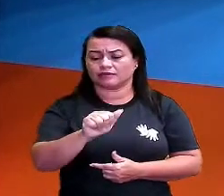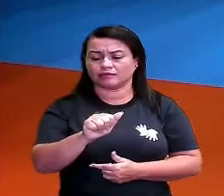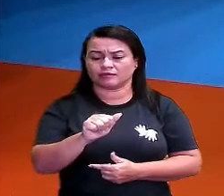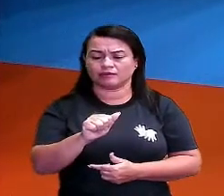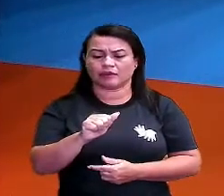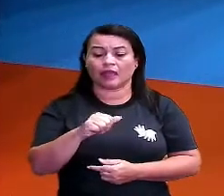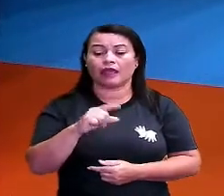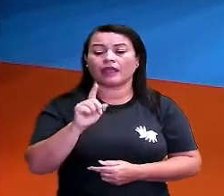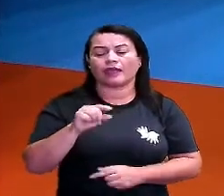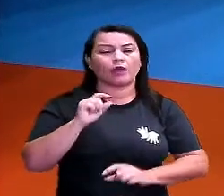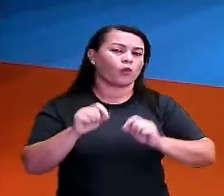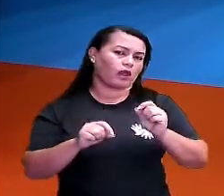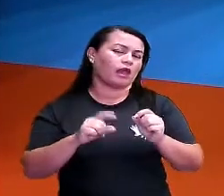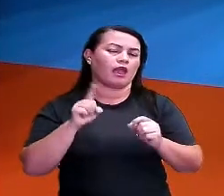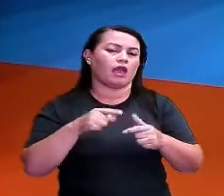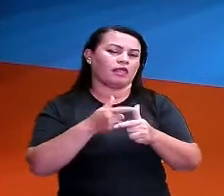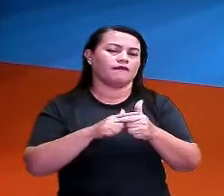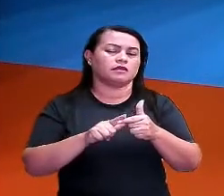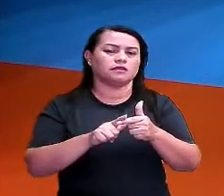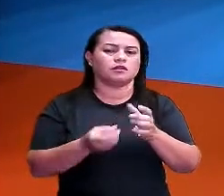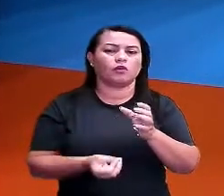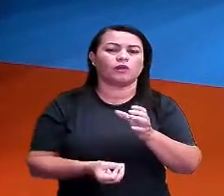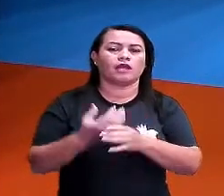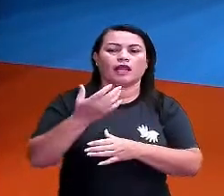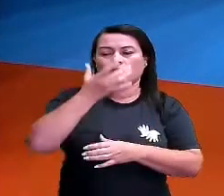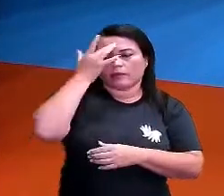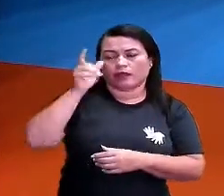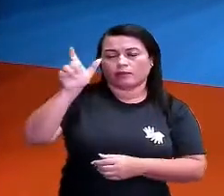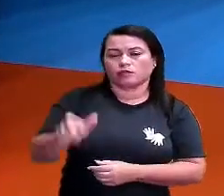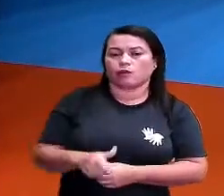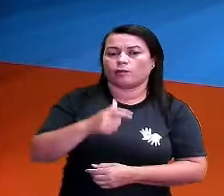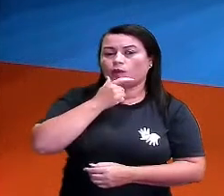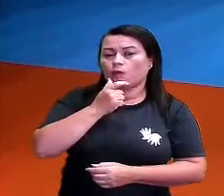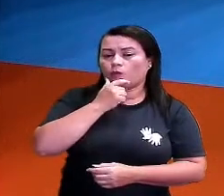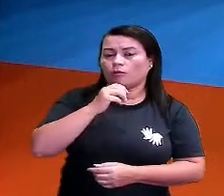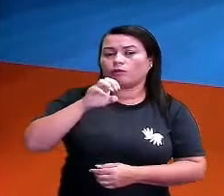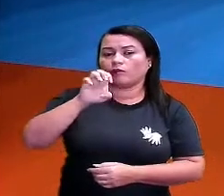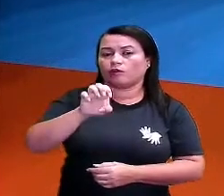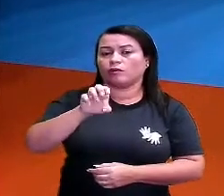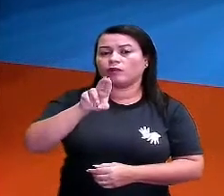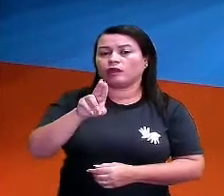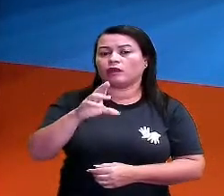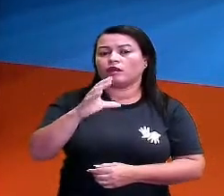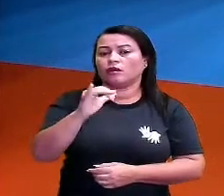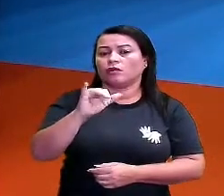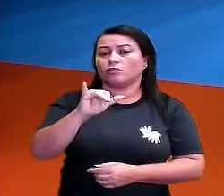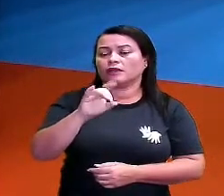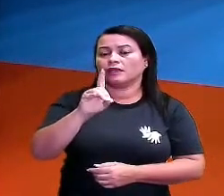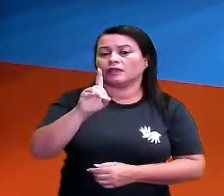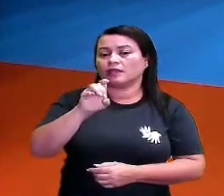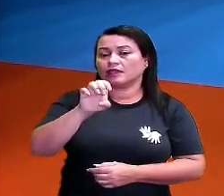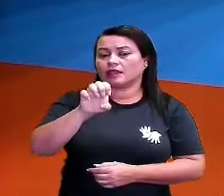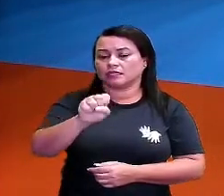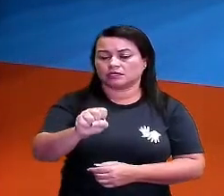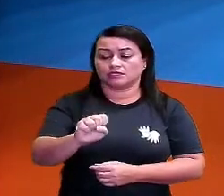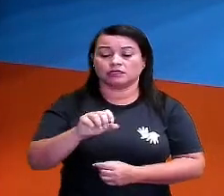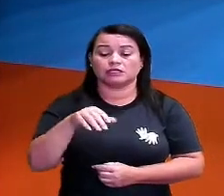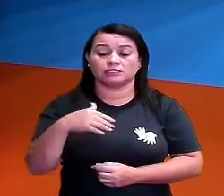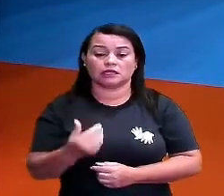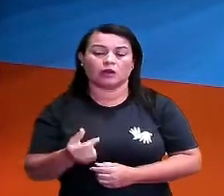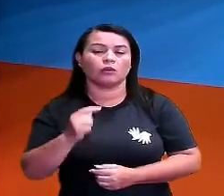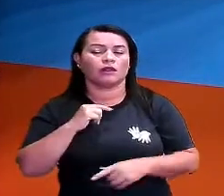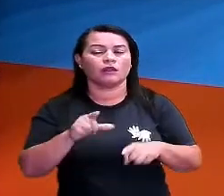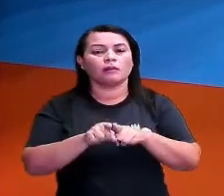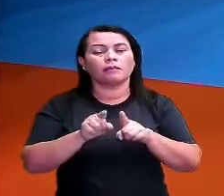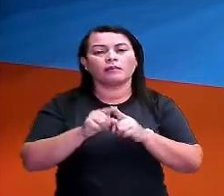é a divisão criada por Euclides. Mas aí eu quero trazer aqui para vocês também uma ideia